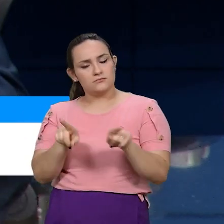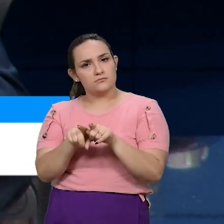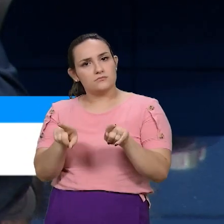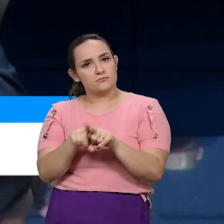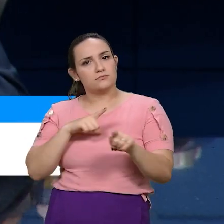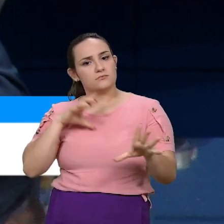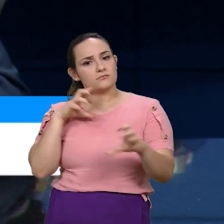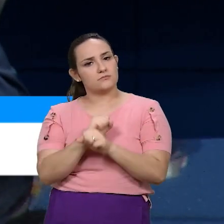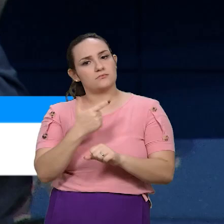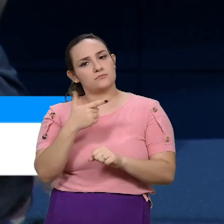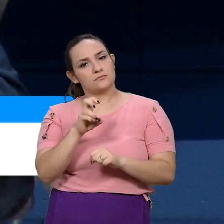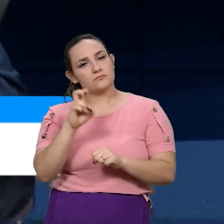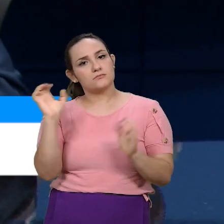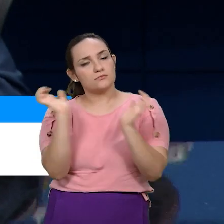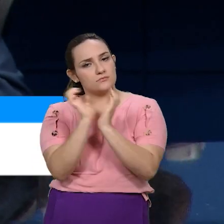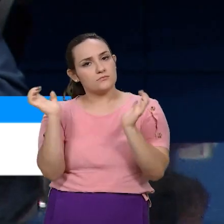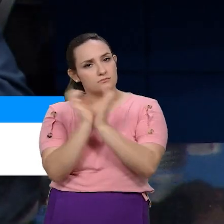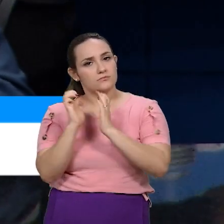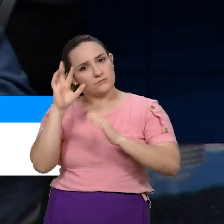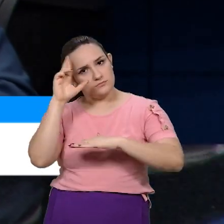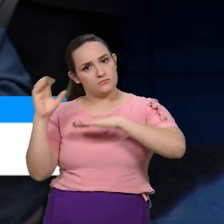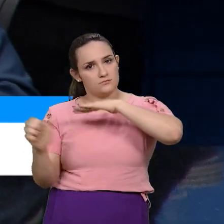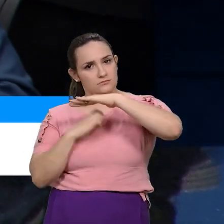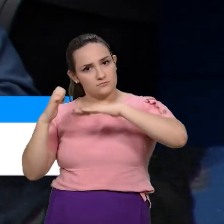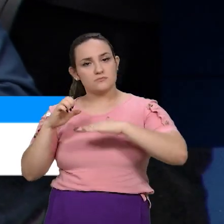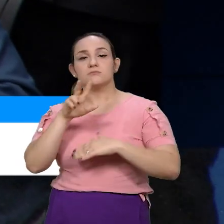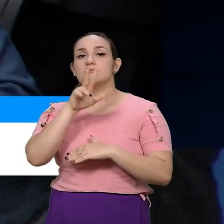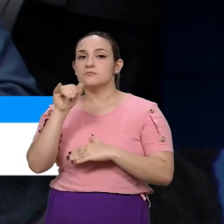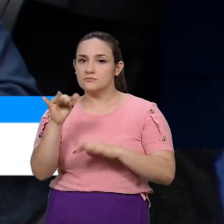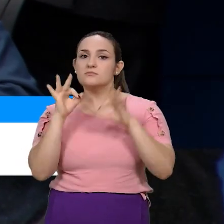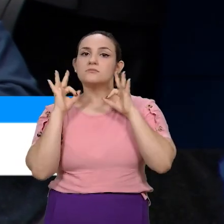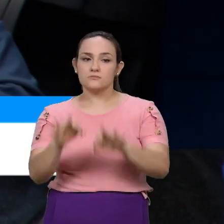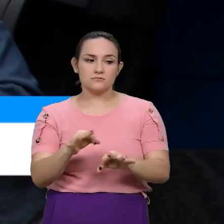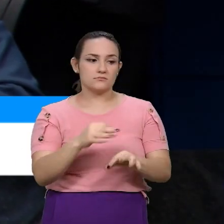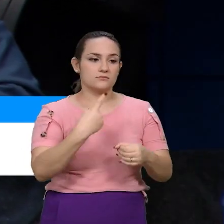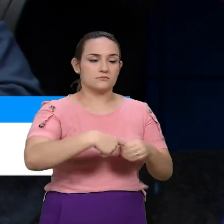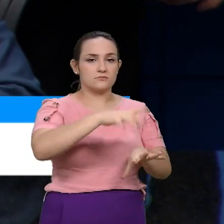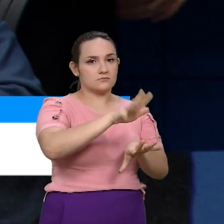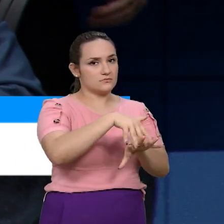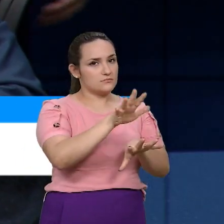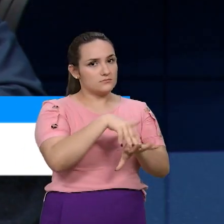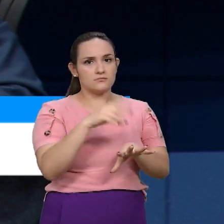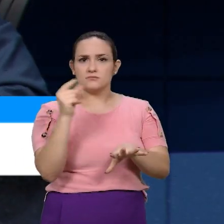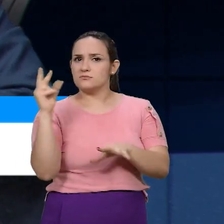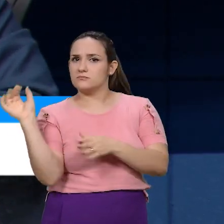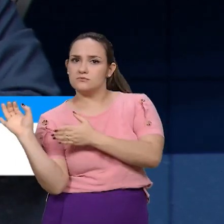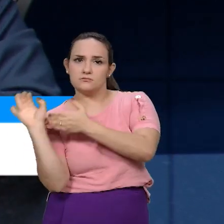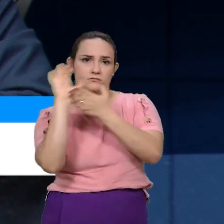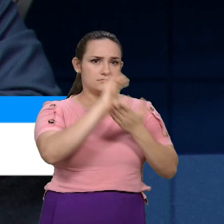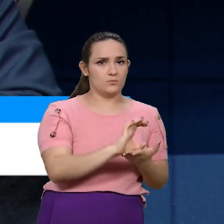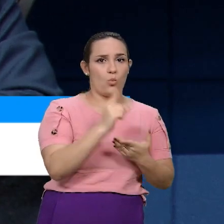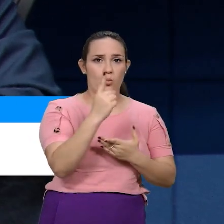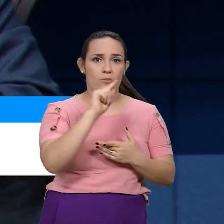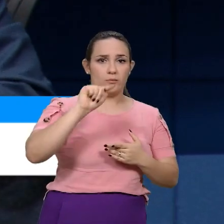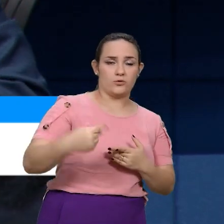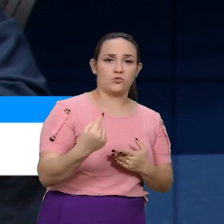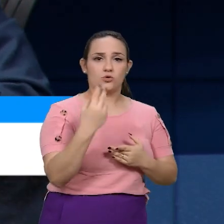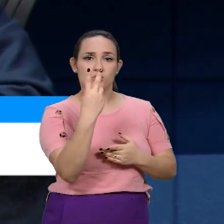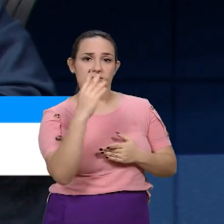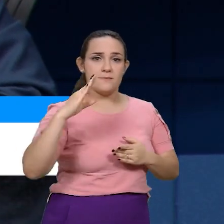de empresários, e foi confirmado um investimento no município de Sidrolândia de